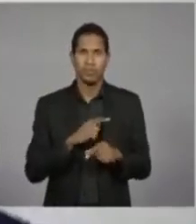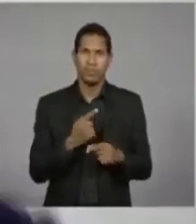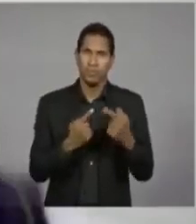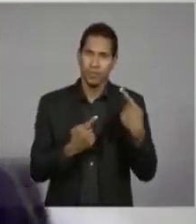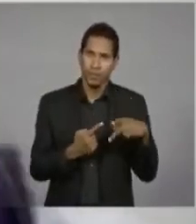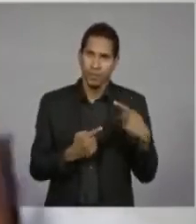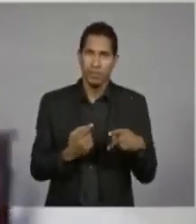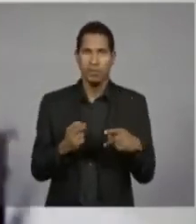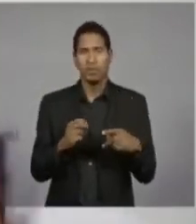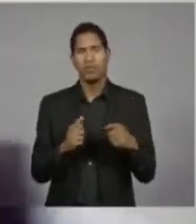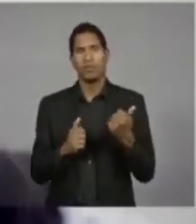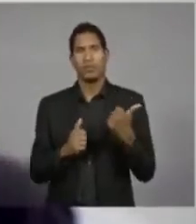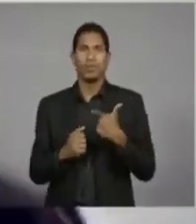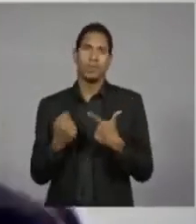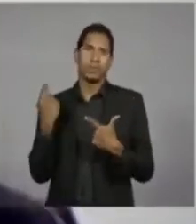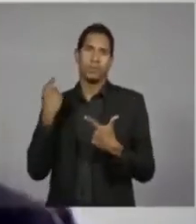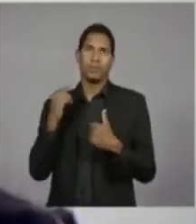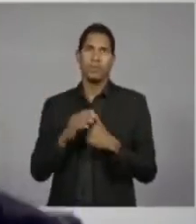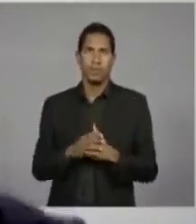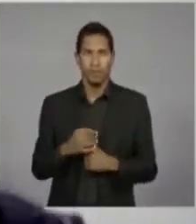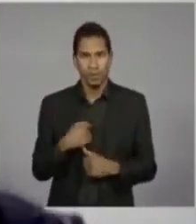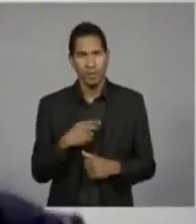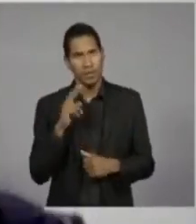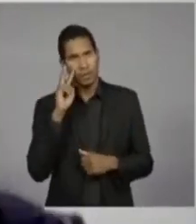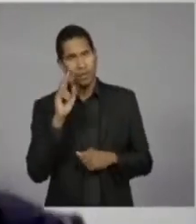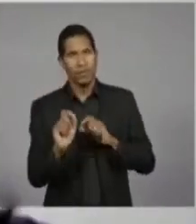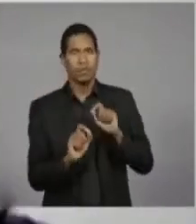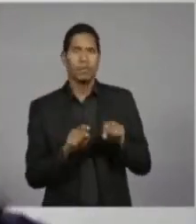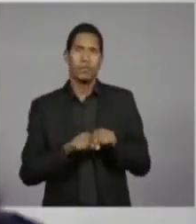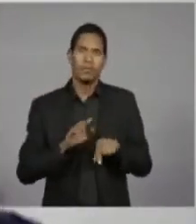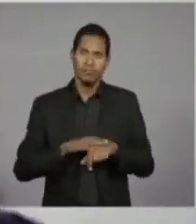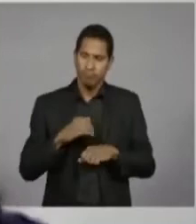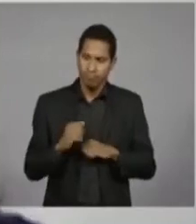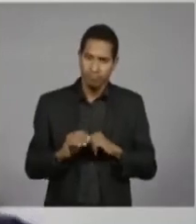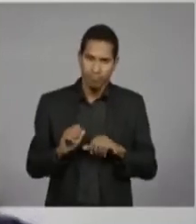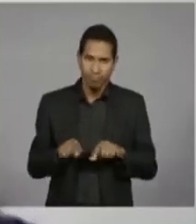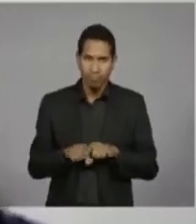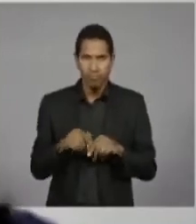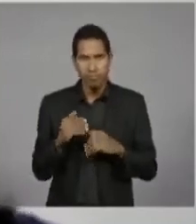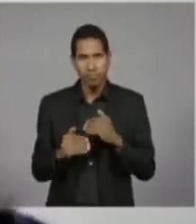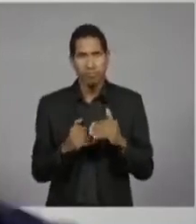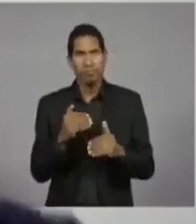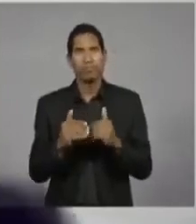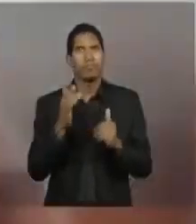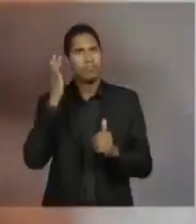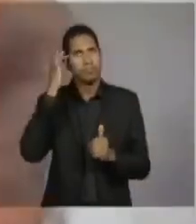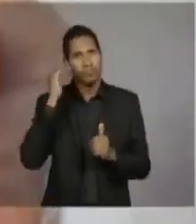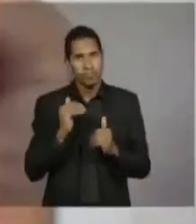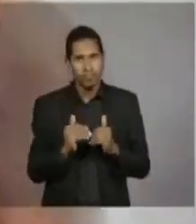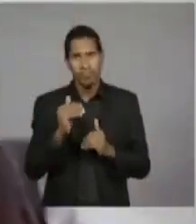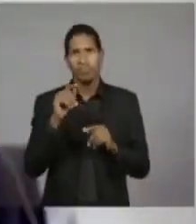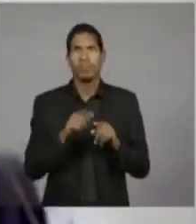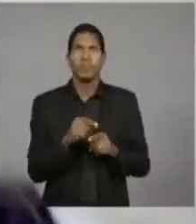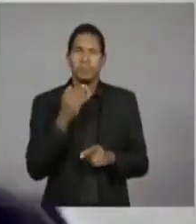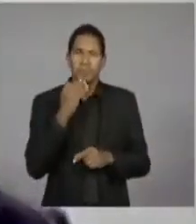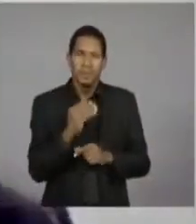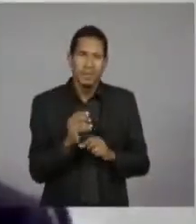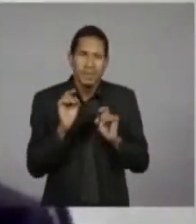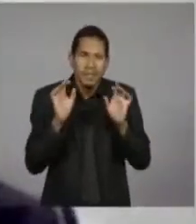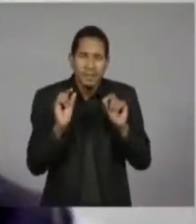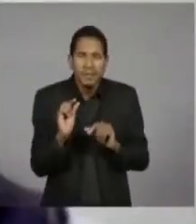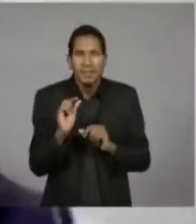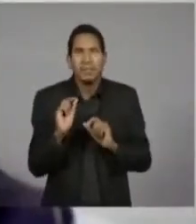fiz parte, porque eu vi tudo isso sendo construído e amadurecendo. E aí um pedido especial